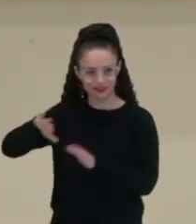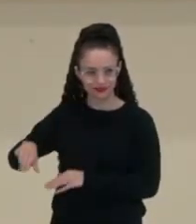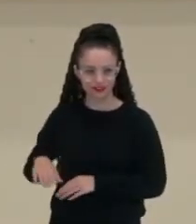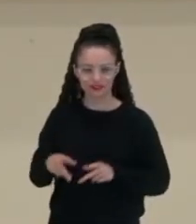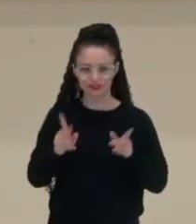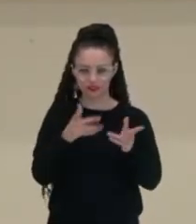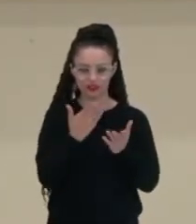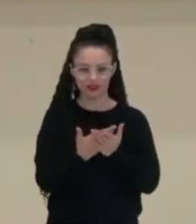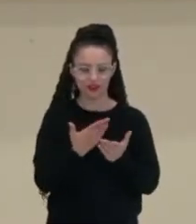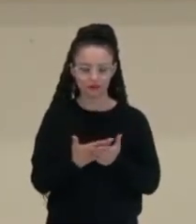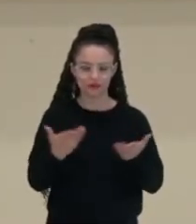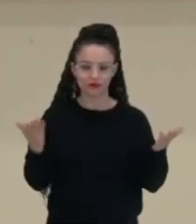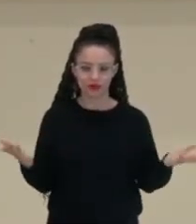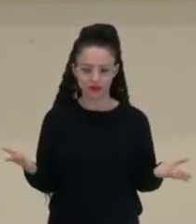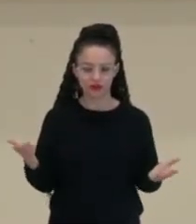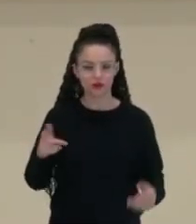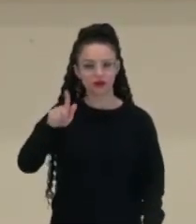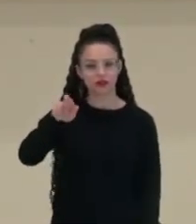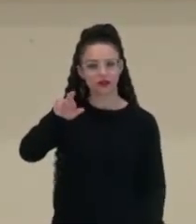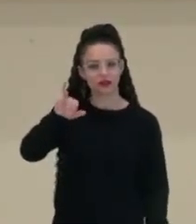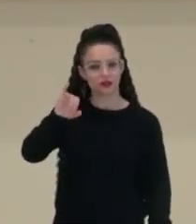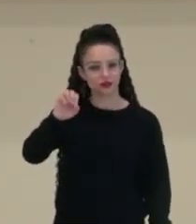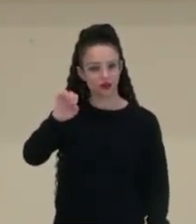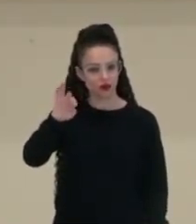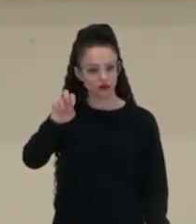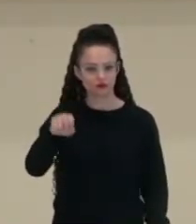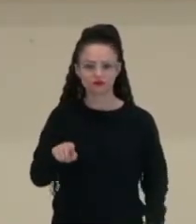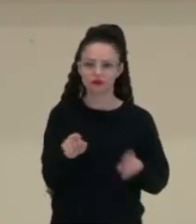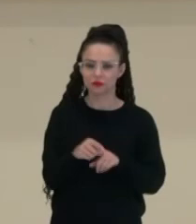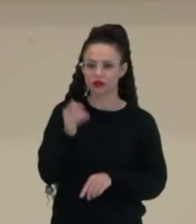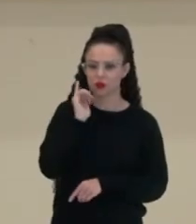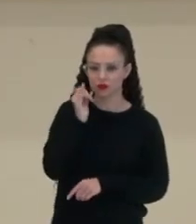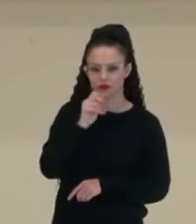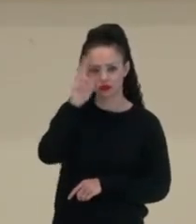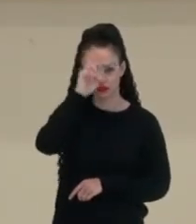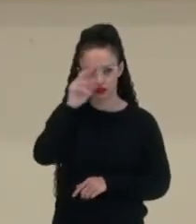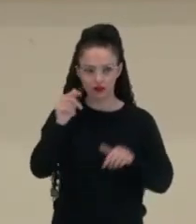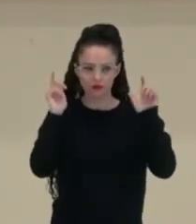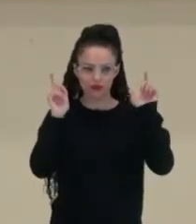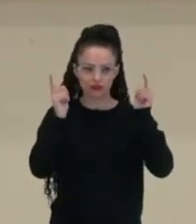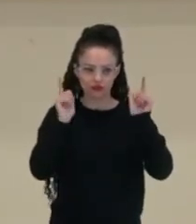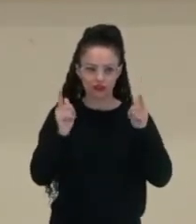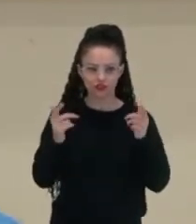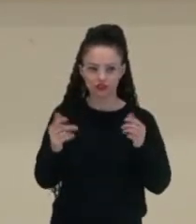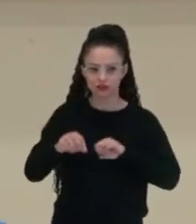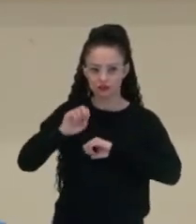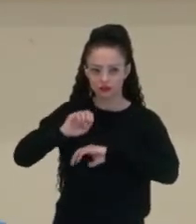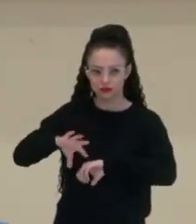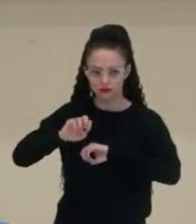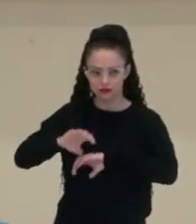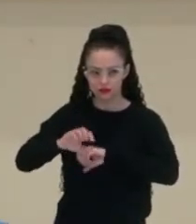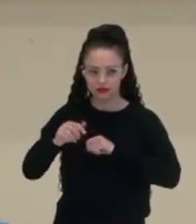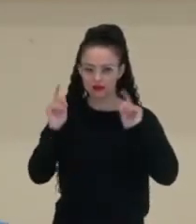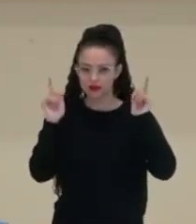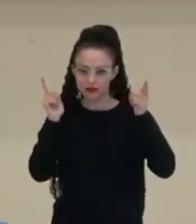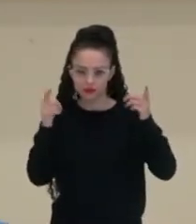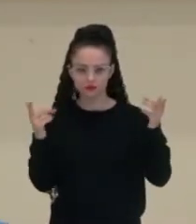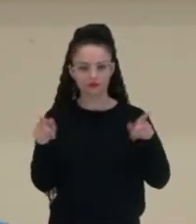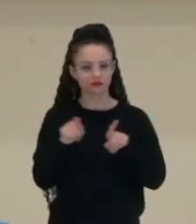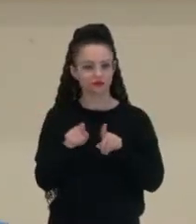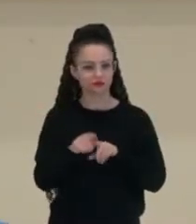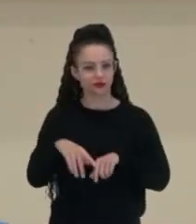aula, né? Então, os griots, eles também contam histórias para divertir, para ensinar, né, para entreter, também